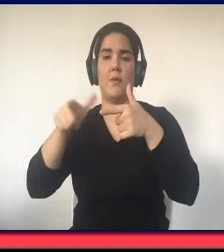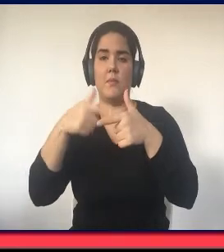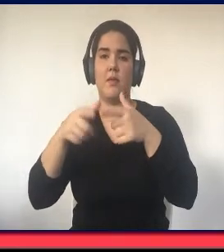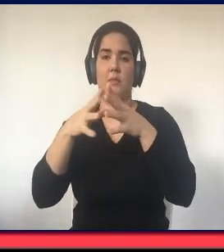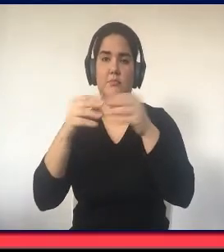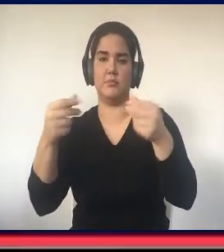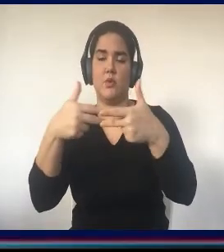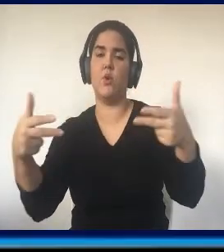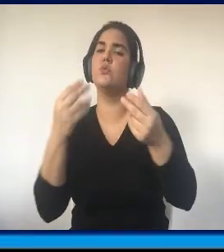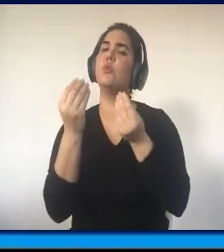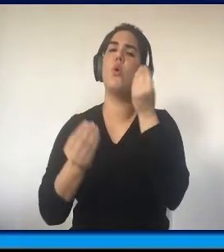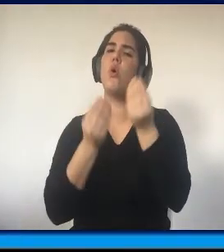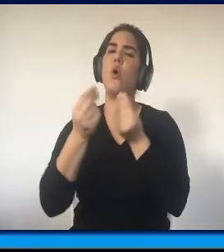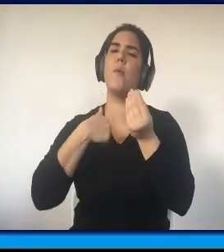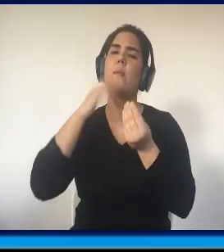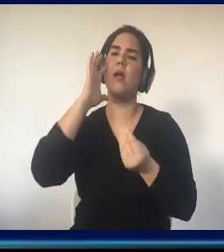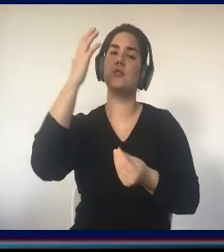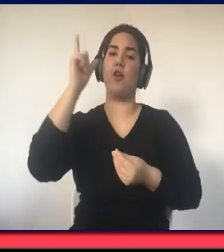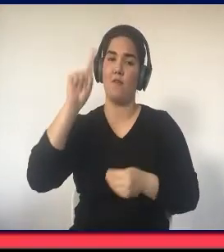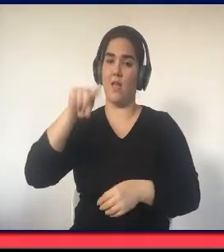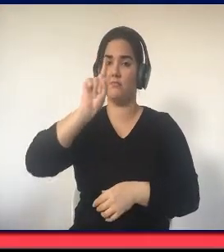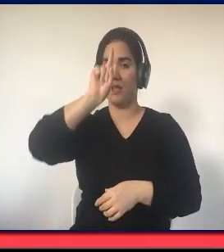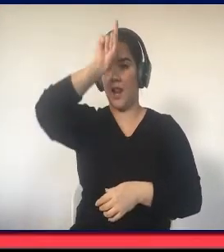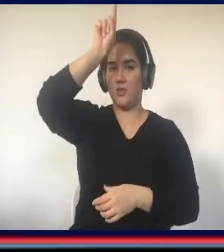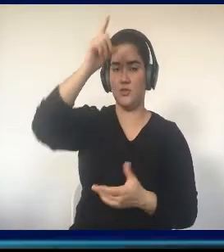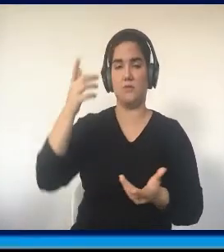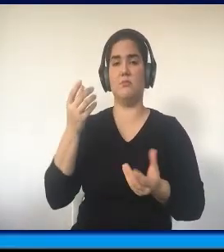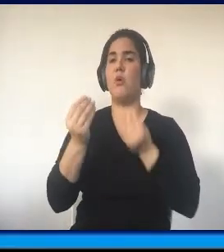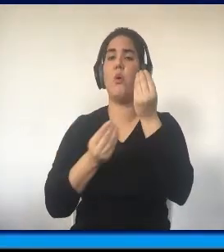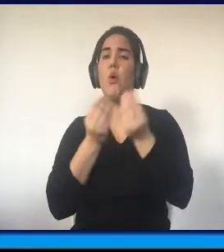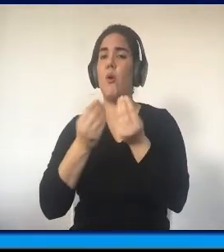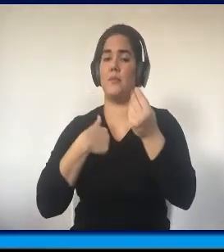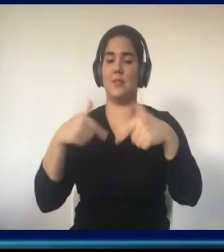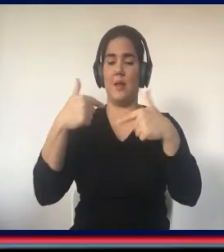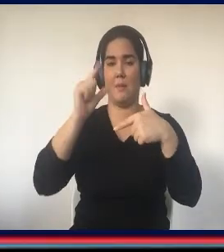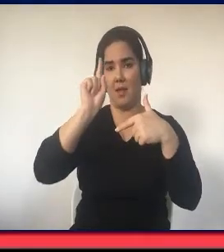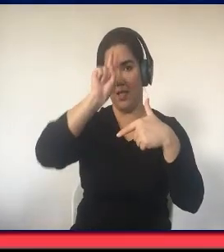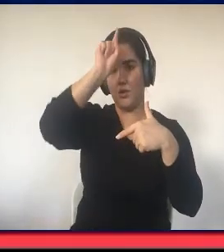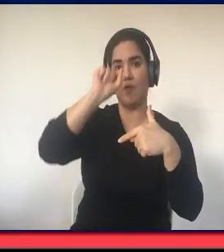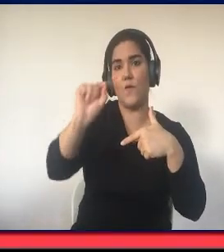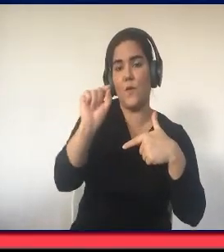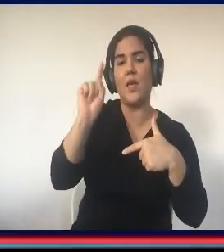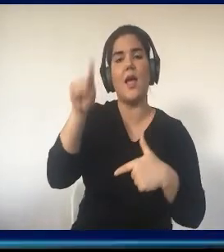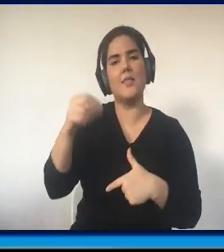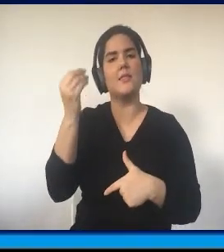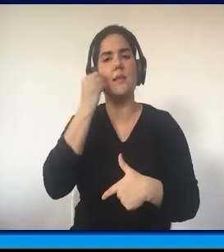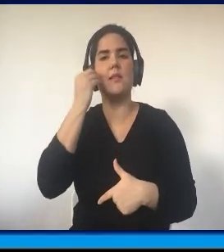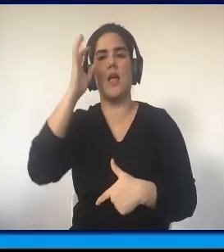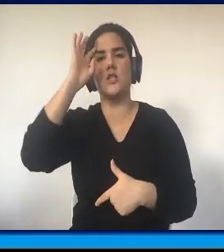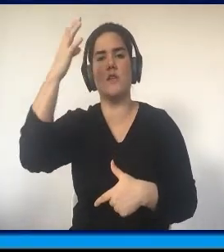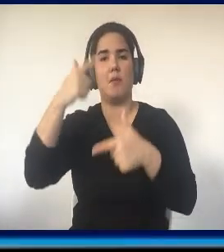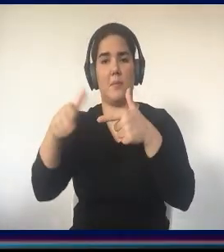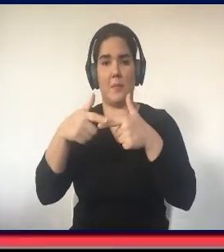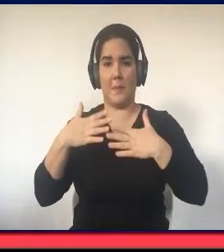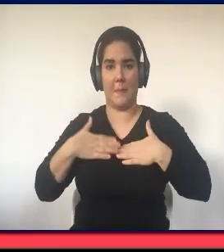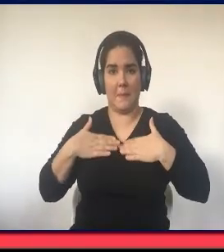Sendo criativo. E como que eu trabalho a minha criatividade? Tentando resolver problemas que não são meus. Porque quando eu tenho que resolver um